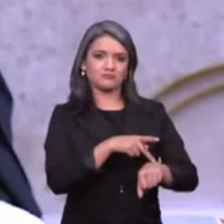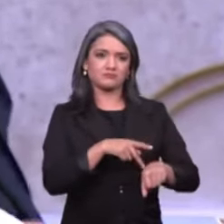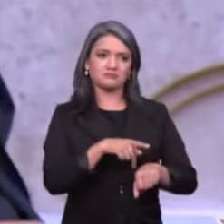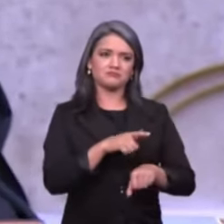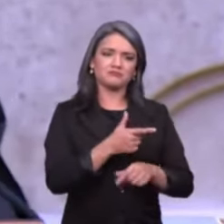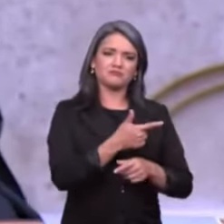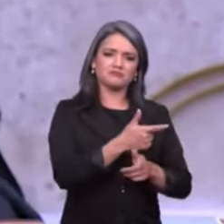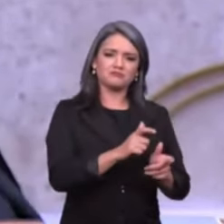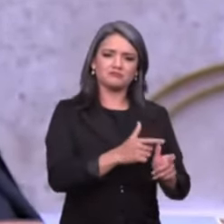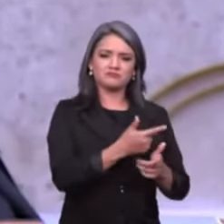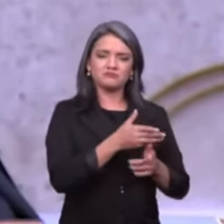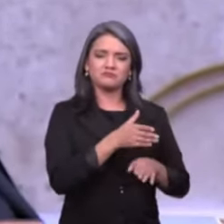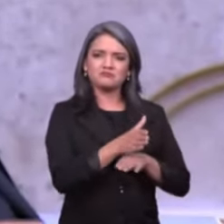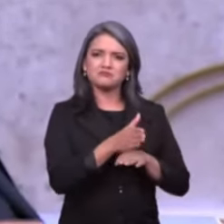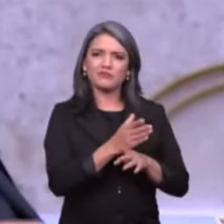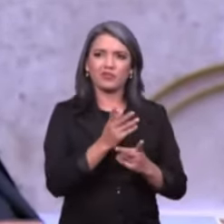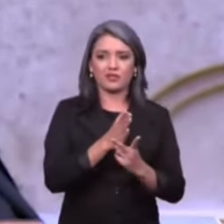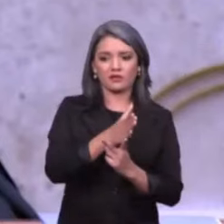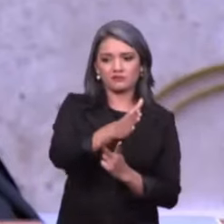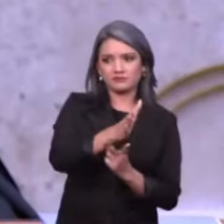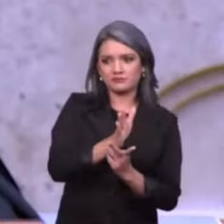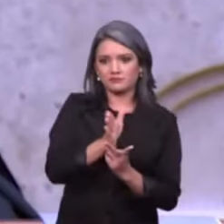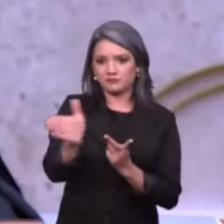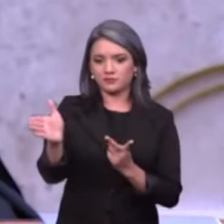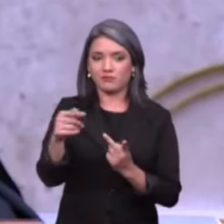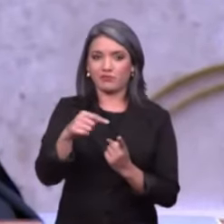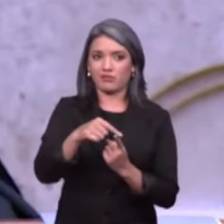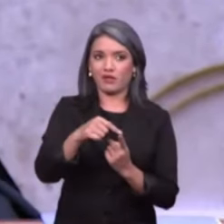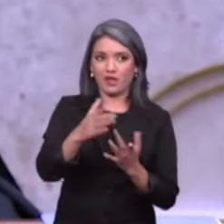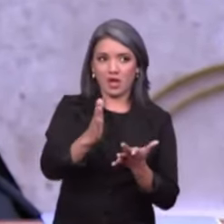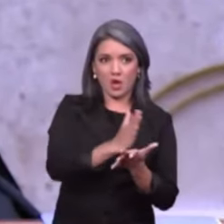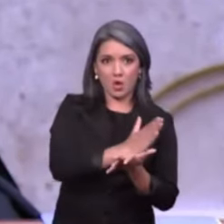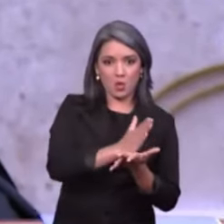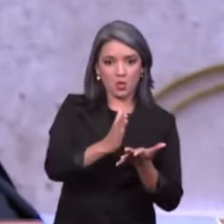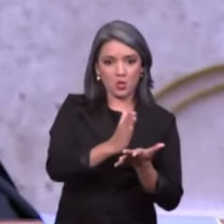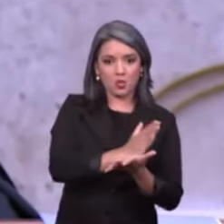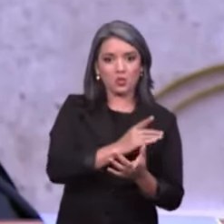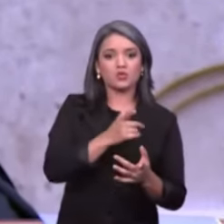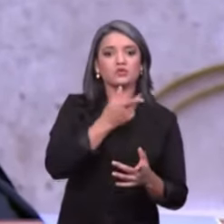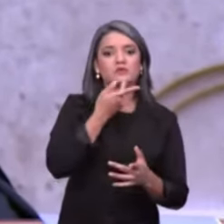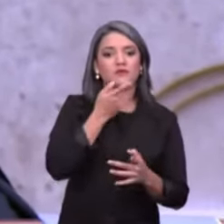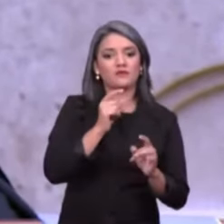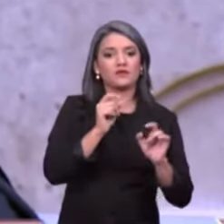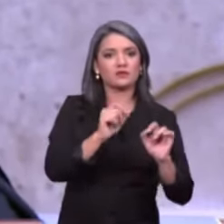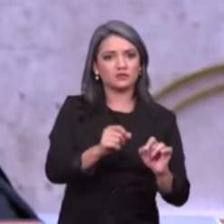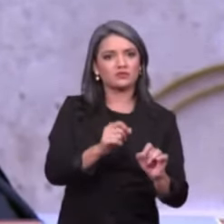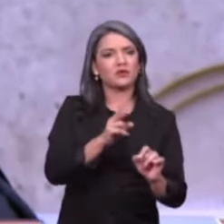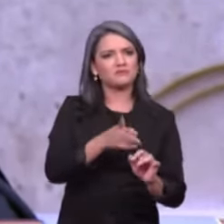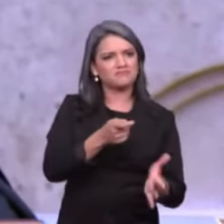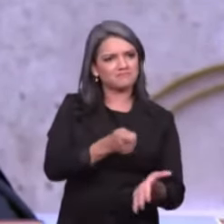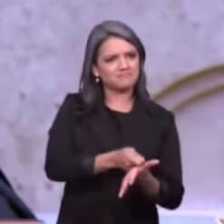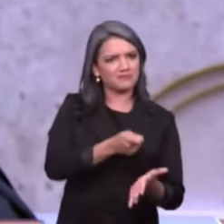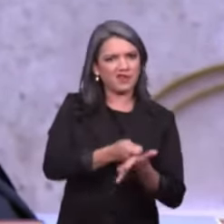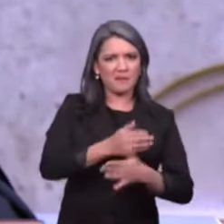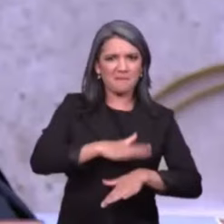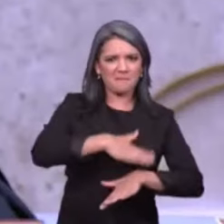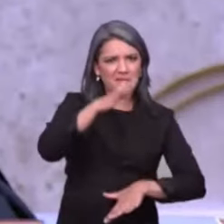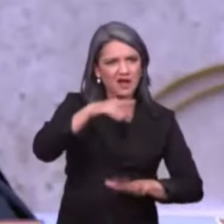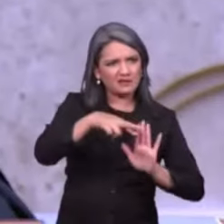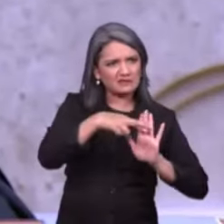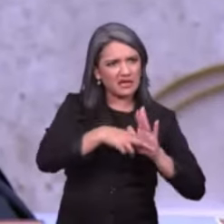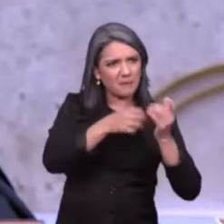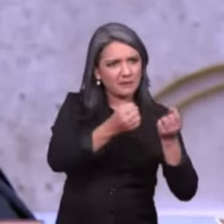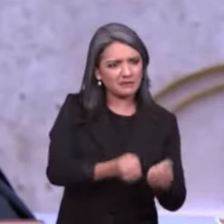caminhos diametralmente opostos. Em alguns países se vem intensificando a repressão, e em outros países se